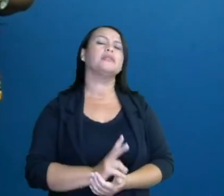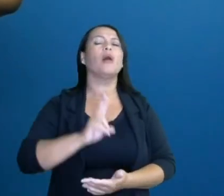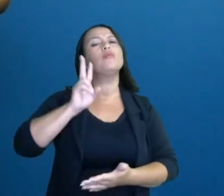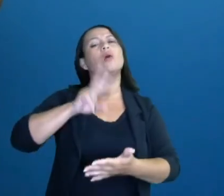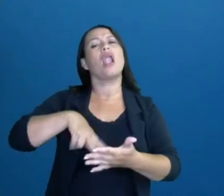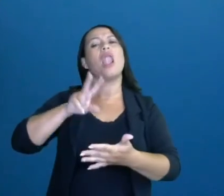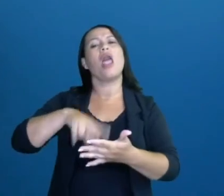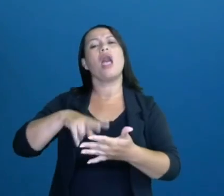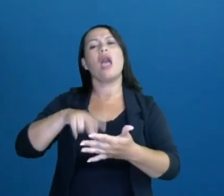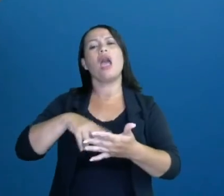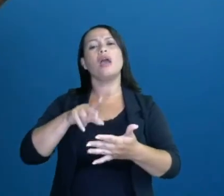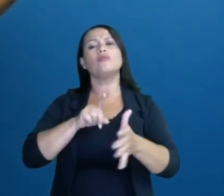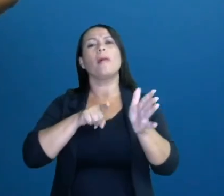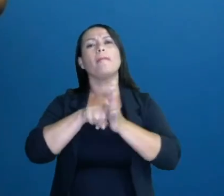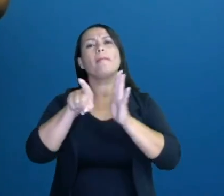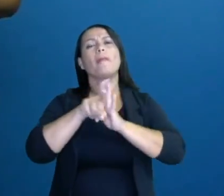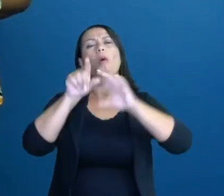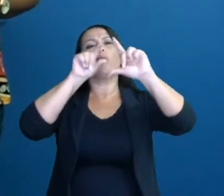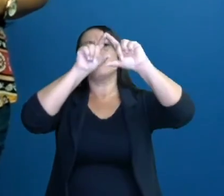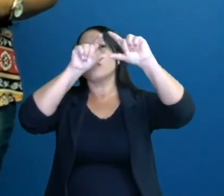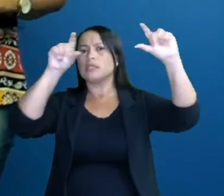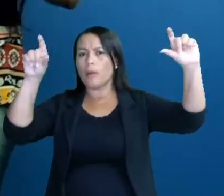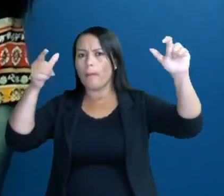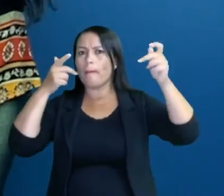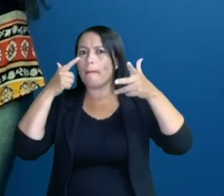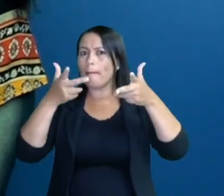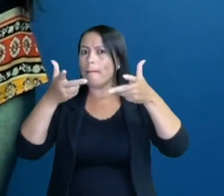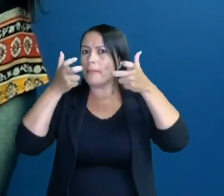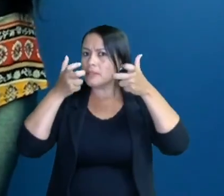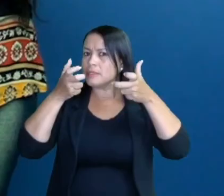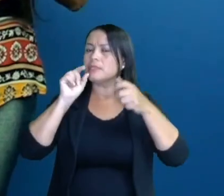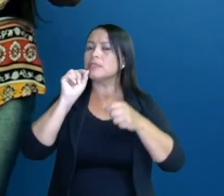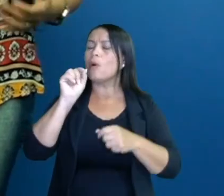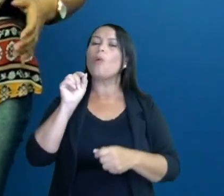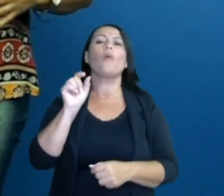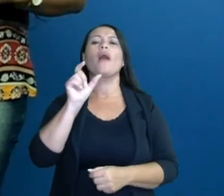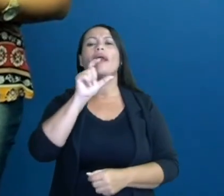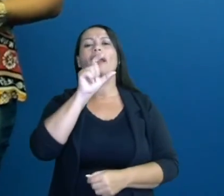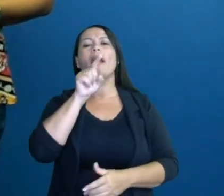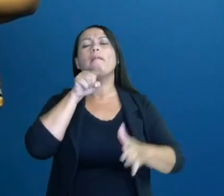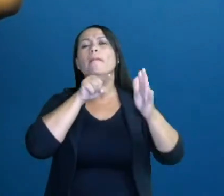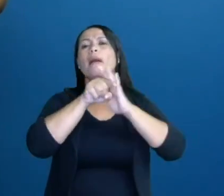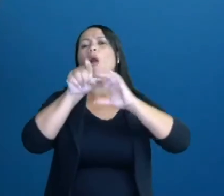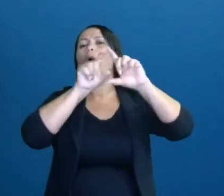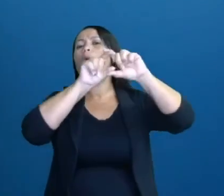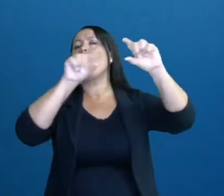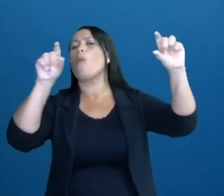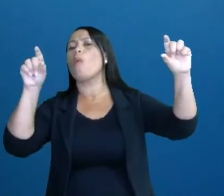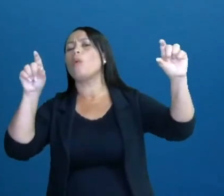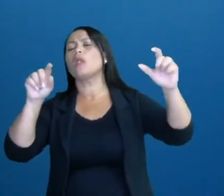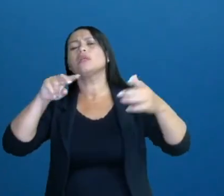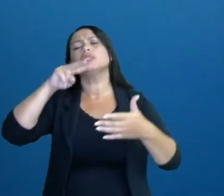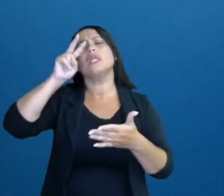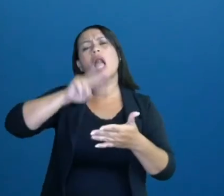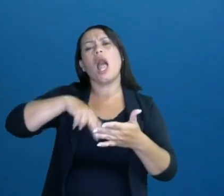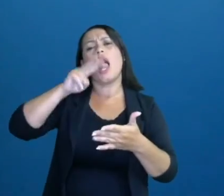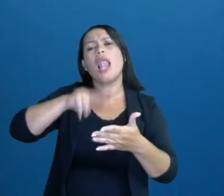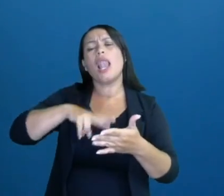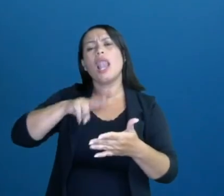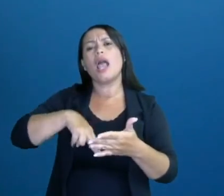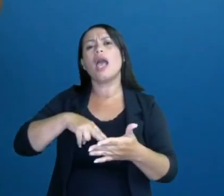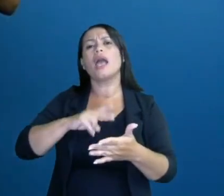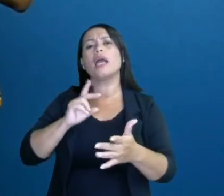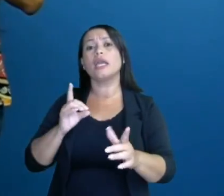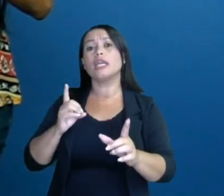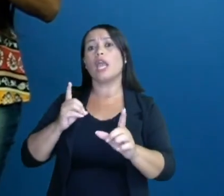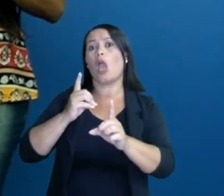lendo, né, o enunciado de uma questão, é bom a gente prestar atenção nisso. A questão está pedindo que a gente leia, encontre ali